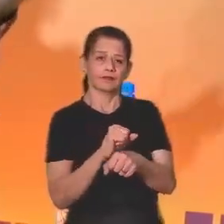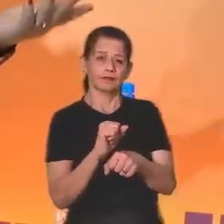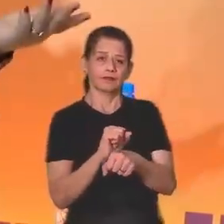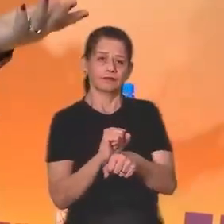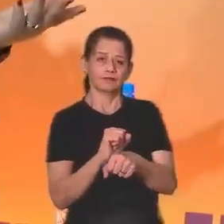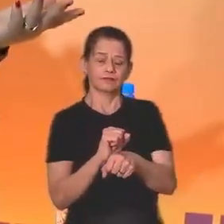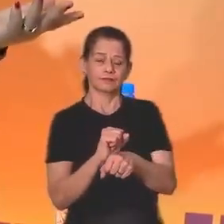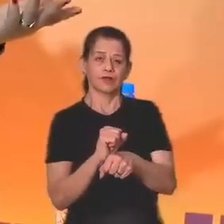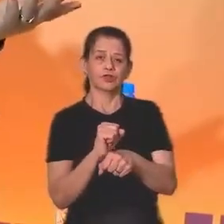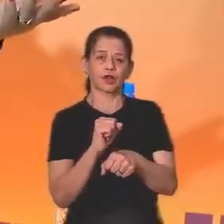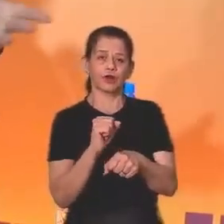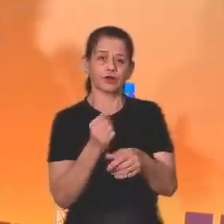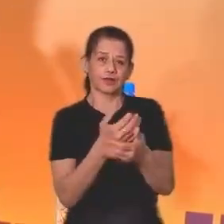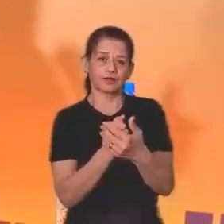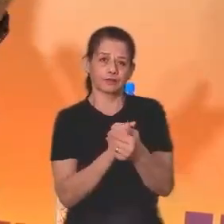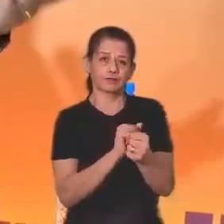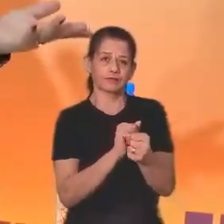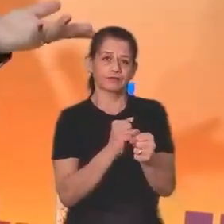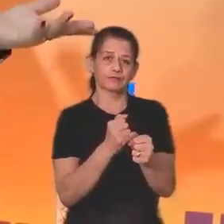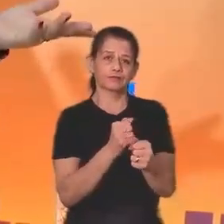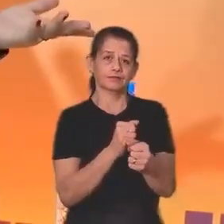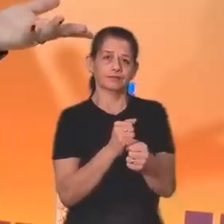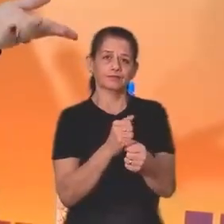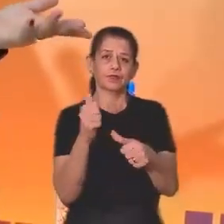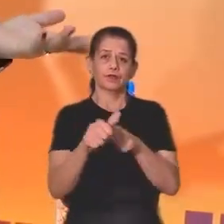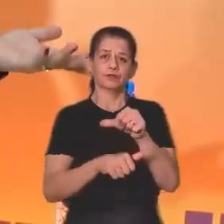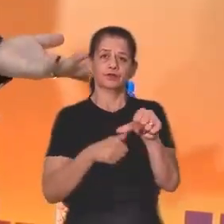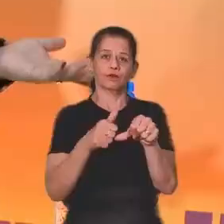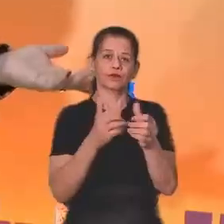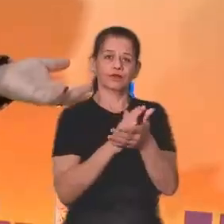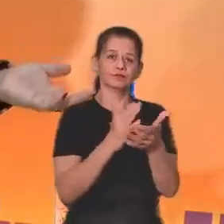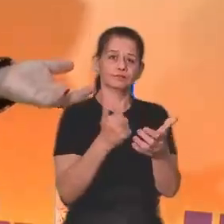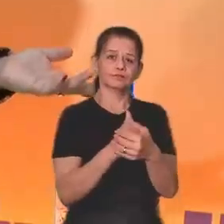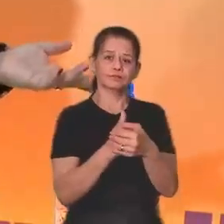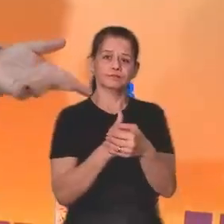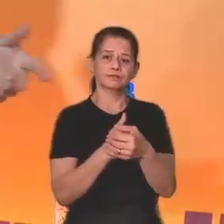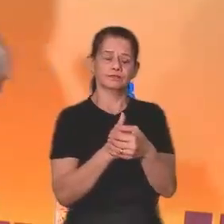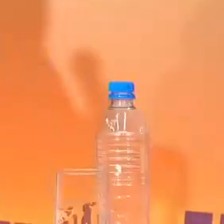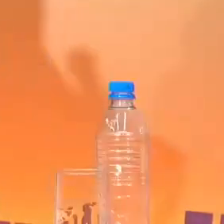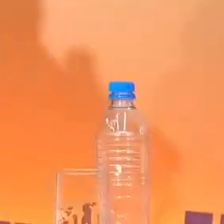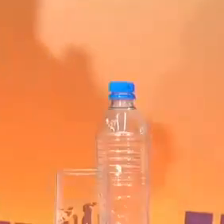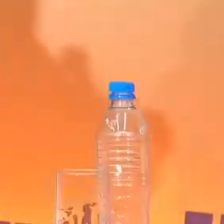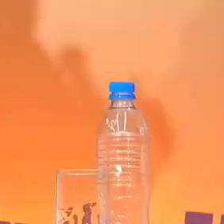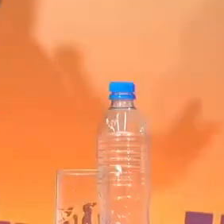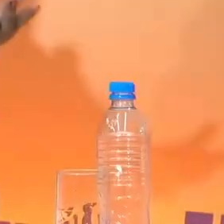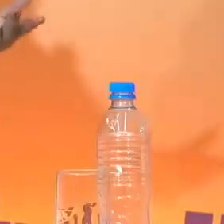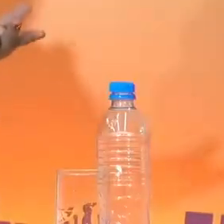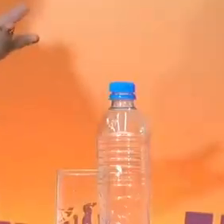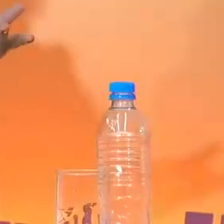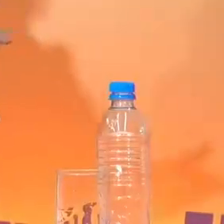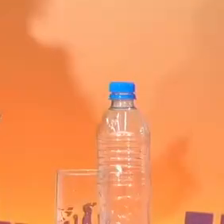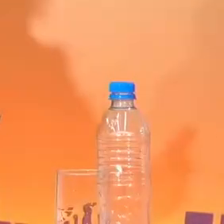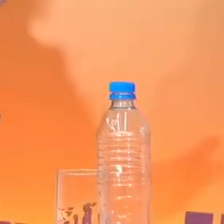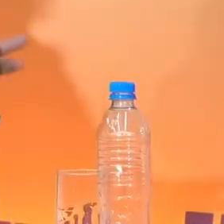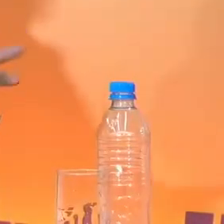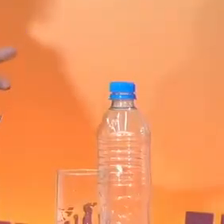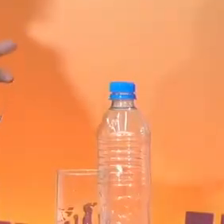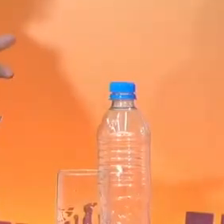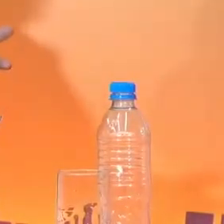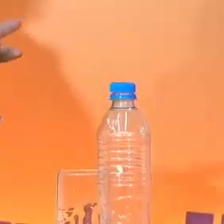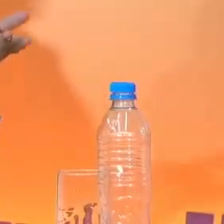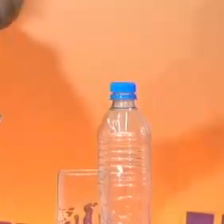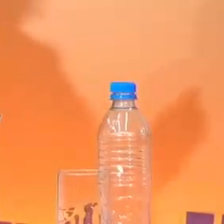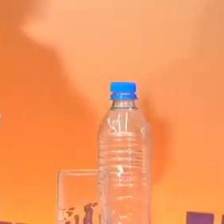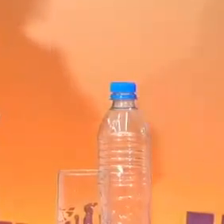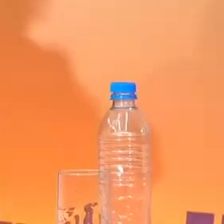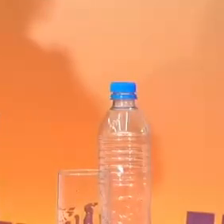sem alimentação de qualidade, a gente sabe que a aprendizagem fica comprometida. Então, tem todas essas questões,